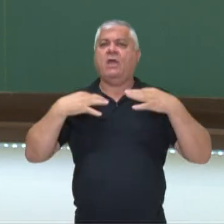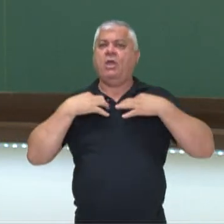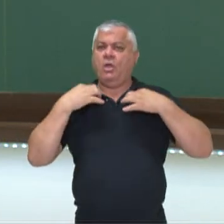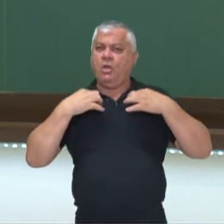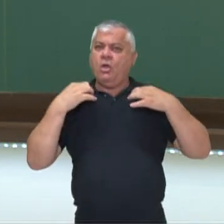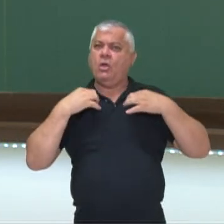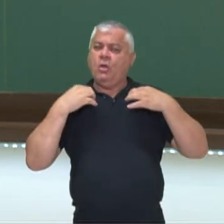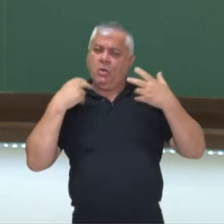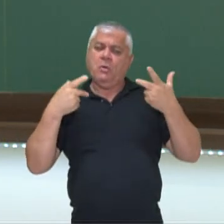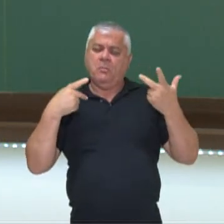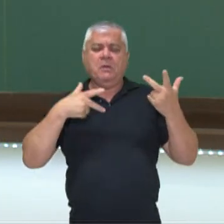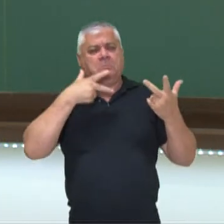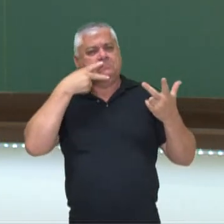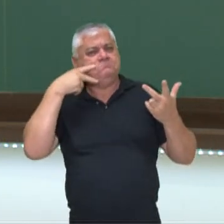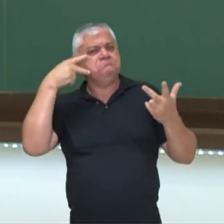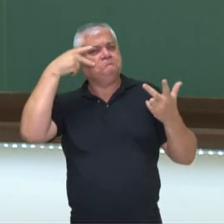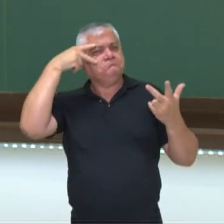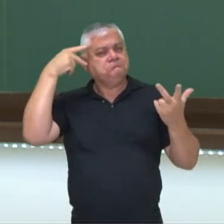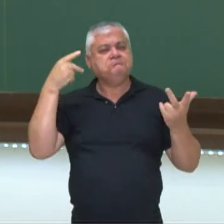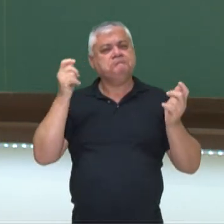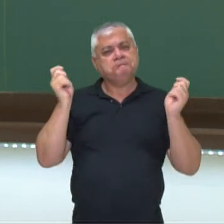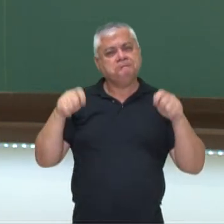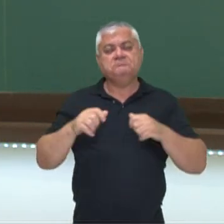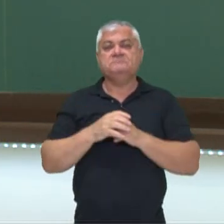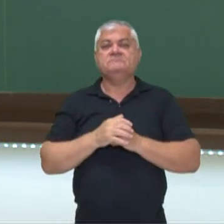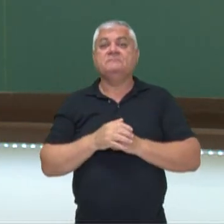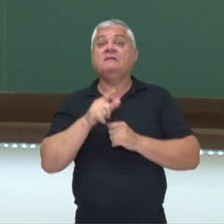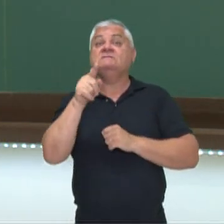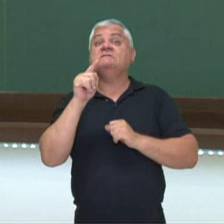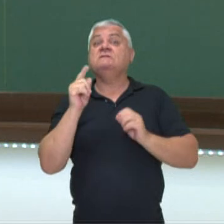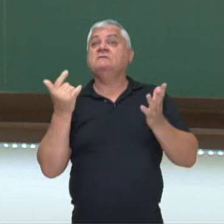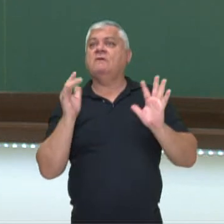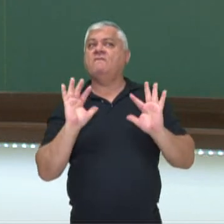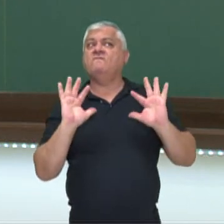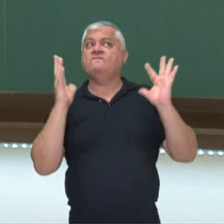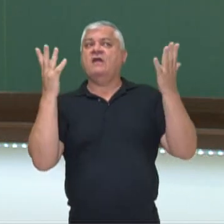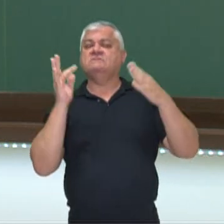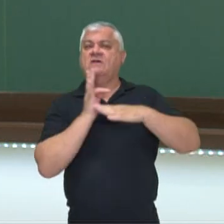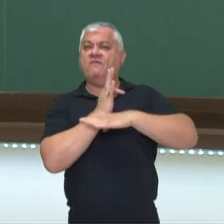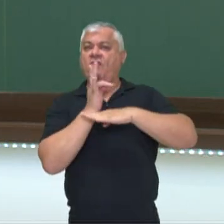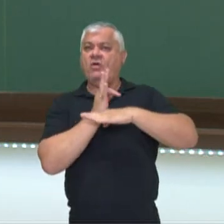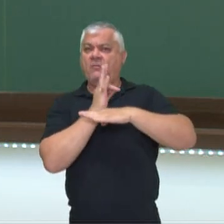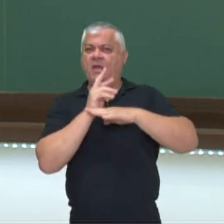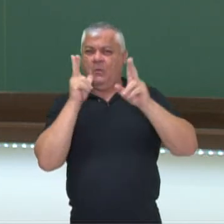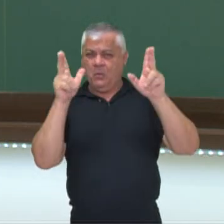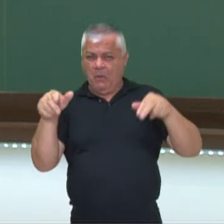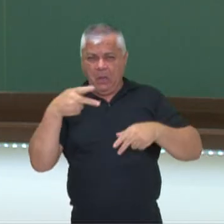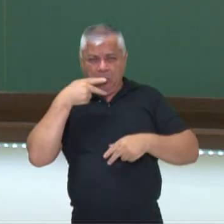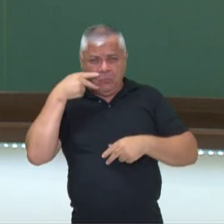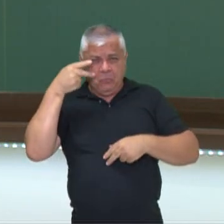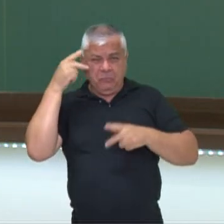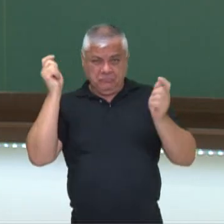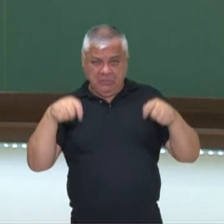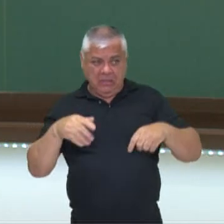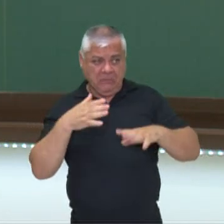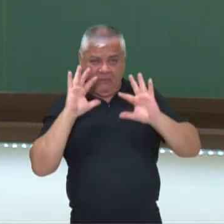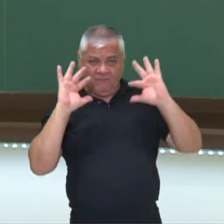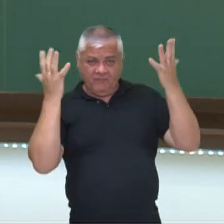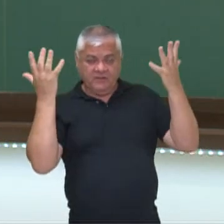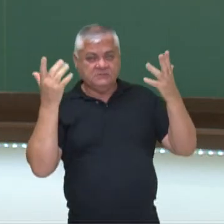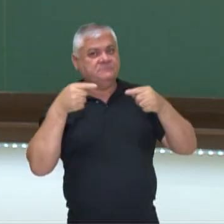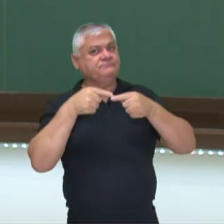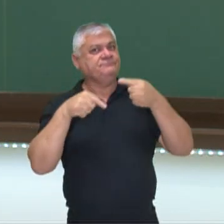mais descontraída. Se você vai num evento mais formal, você não pode ir da mesma forma que iria à praia, não é